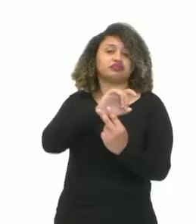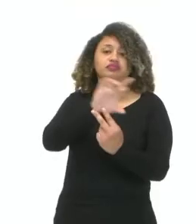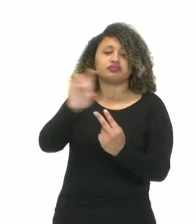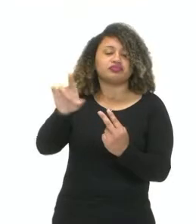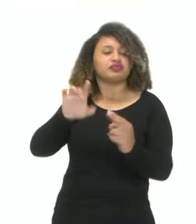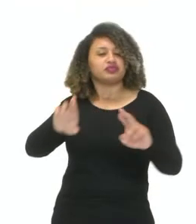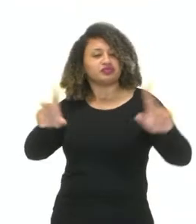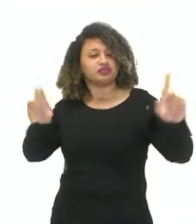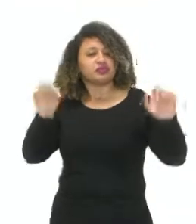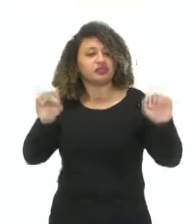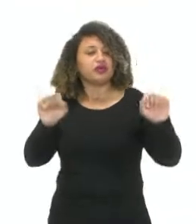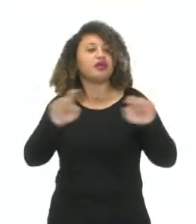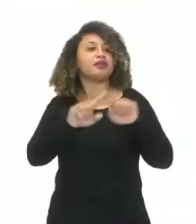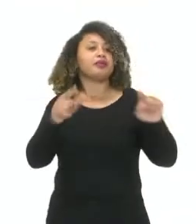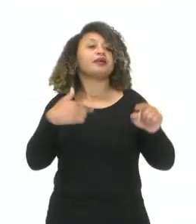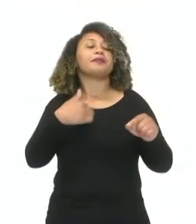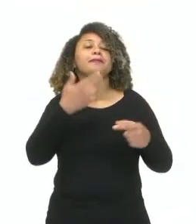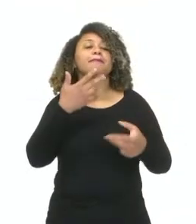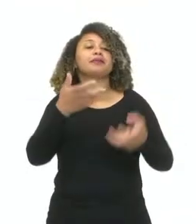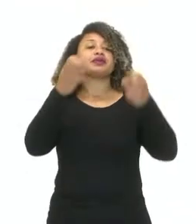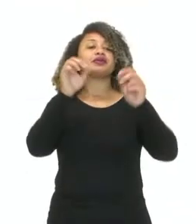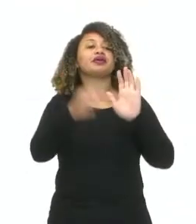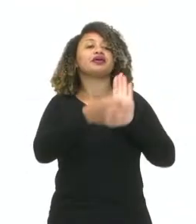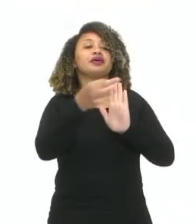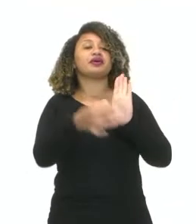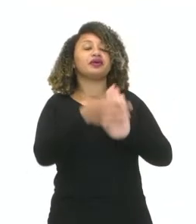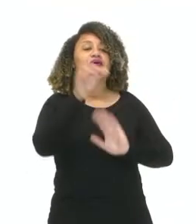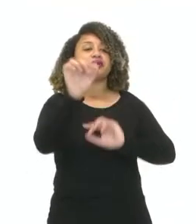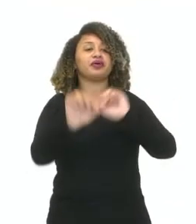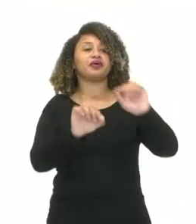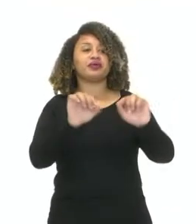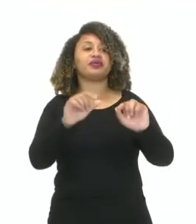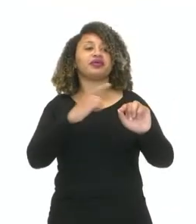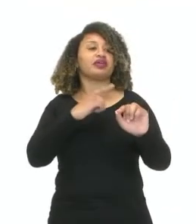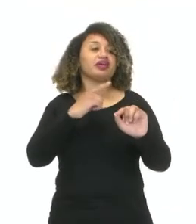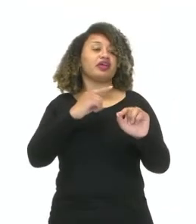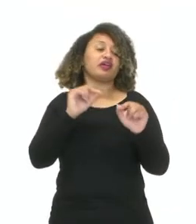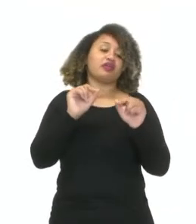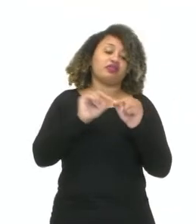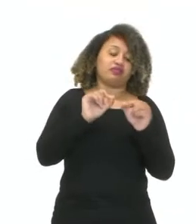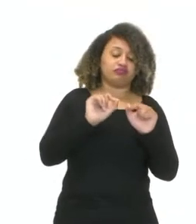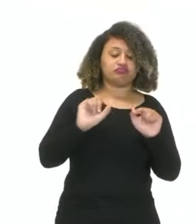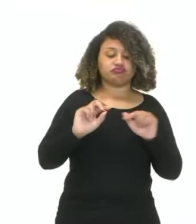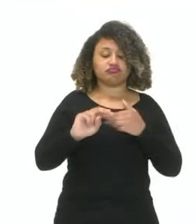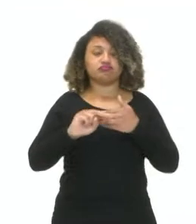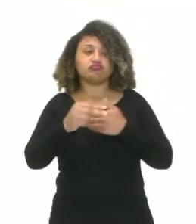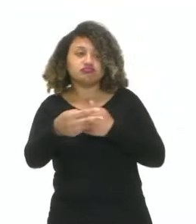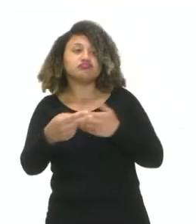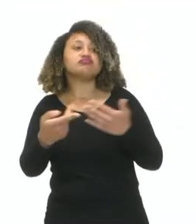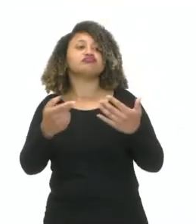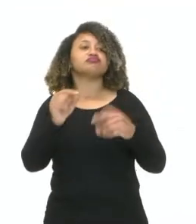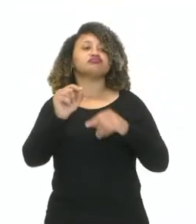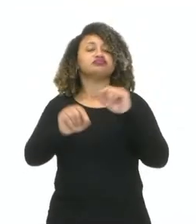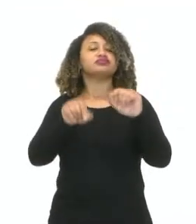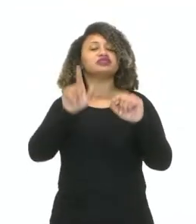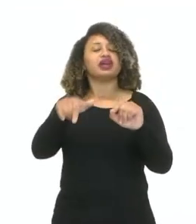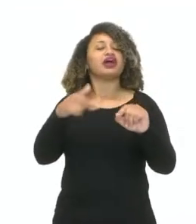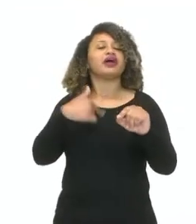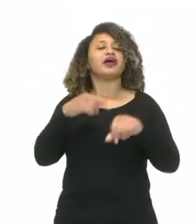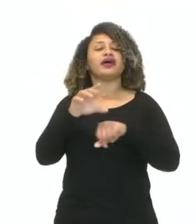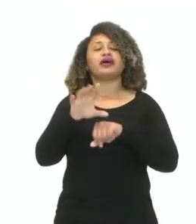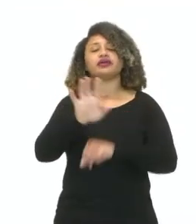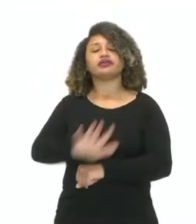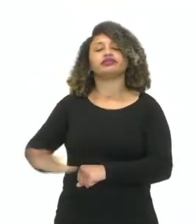percebe? Que esse argumento é como? Um argumento de causa e efeito. E ele é o quê? Do